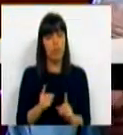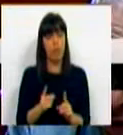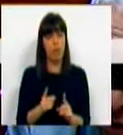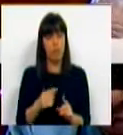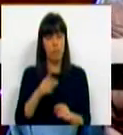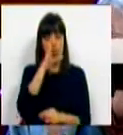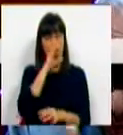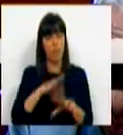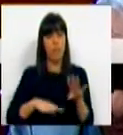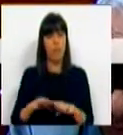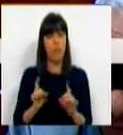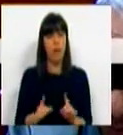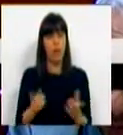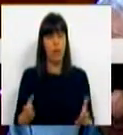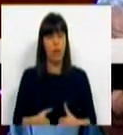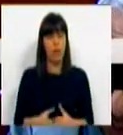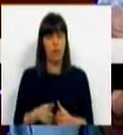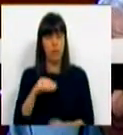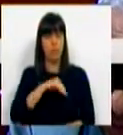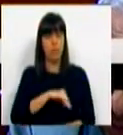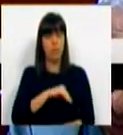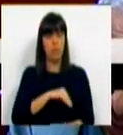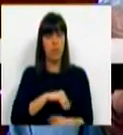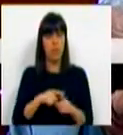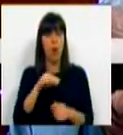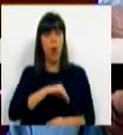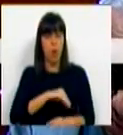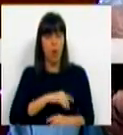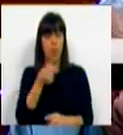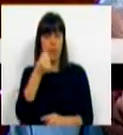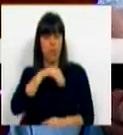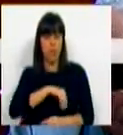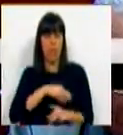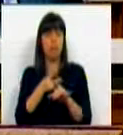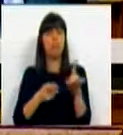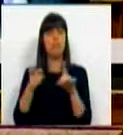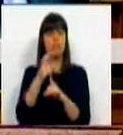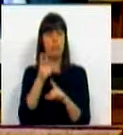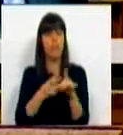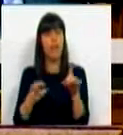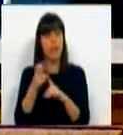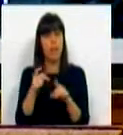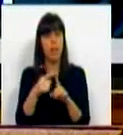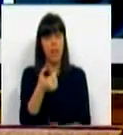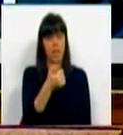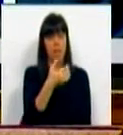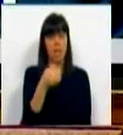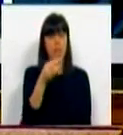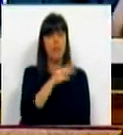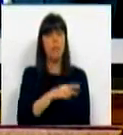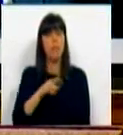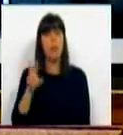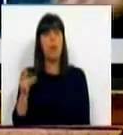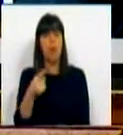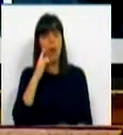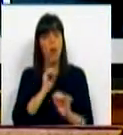isso que este Governo faz. Os salários e os ordenados e salários crescem 500 milhões de euros e